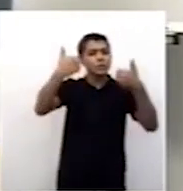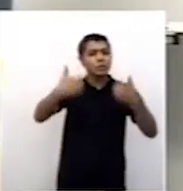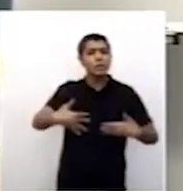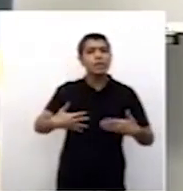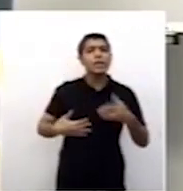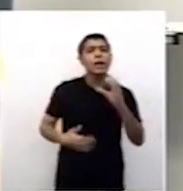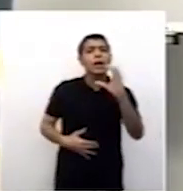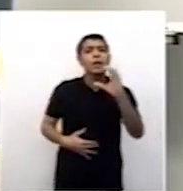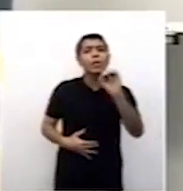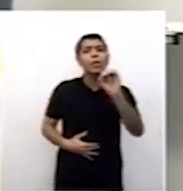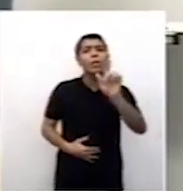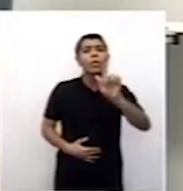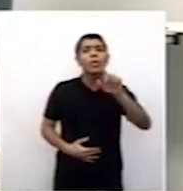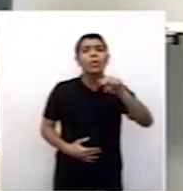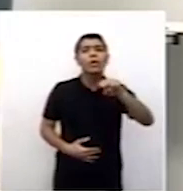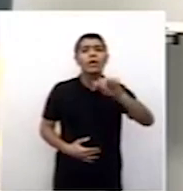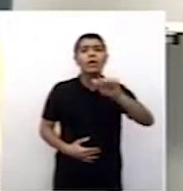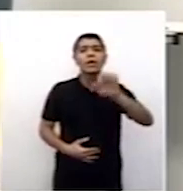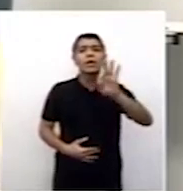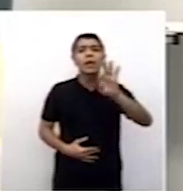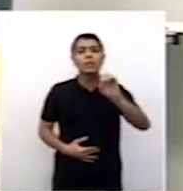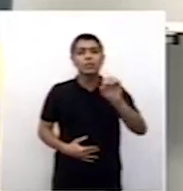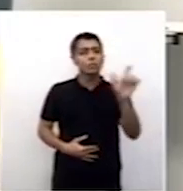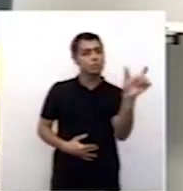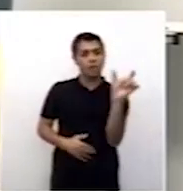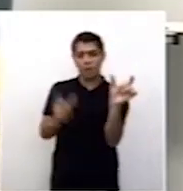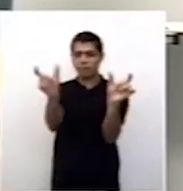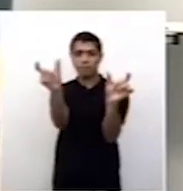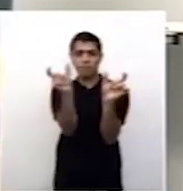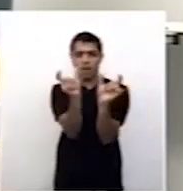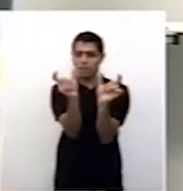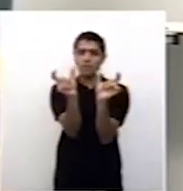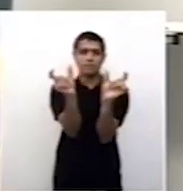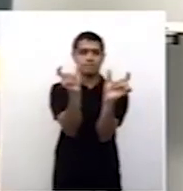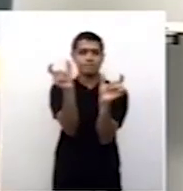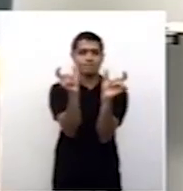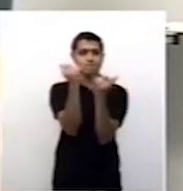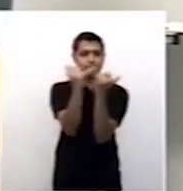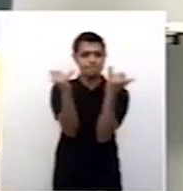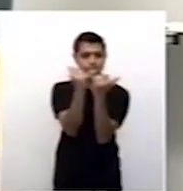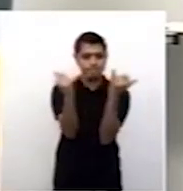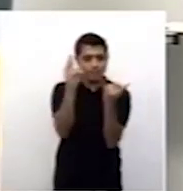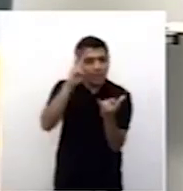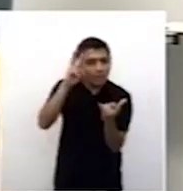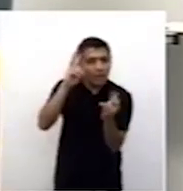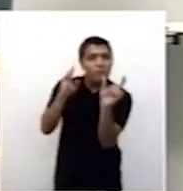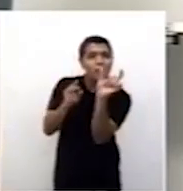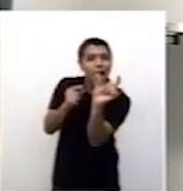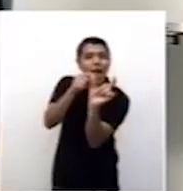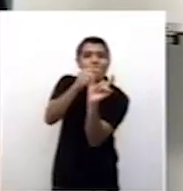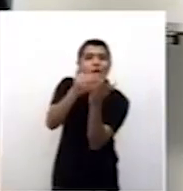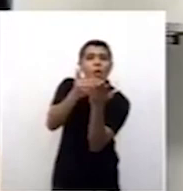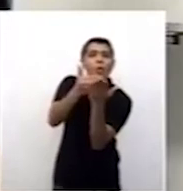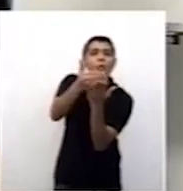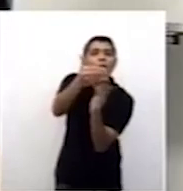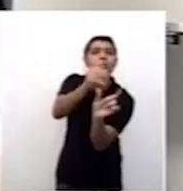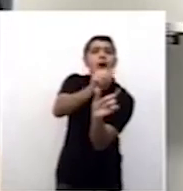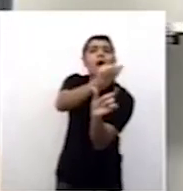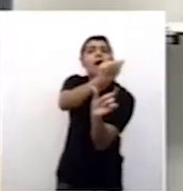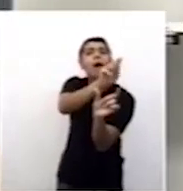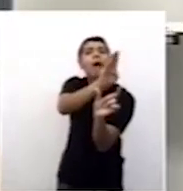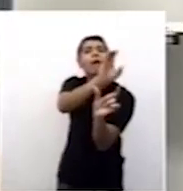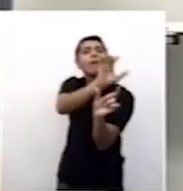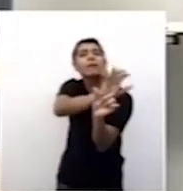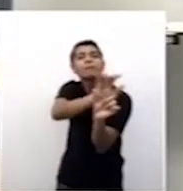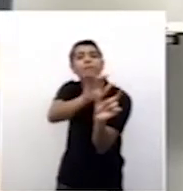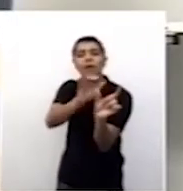palavra pollution? Que eu falei que era para você associar aquela palavra, a raiz da palavra, com o português? Assim